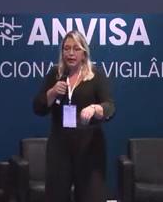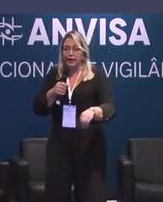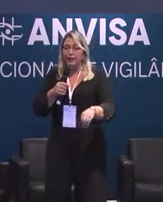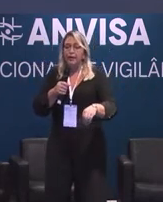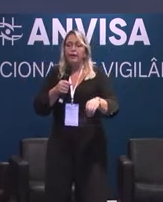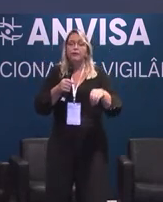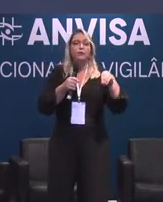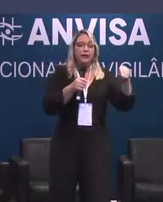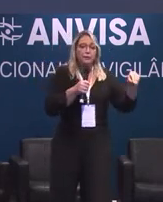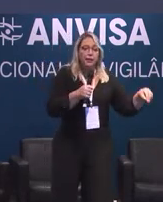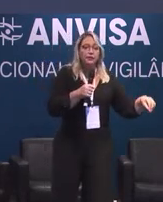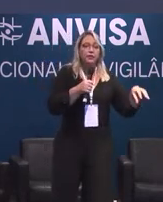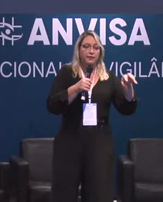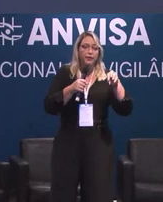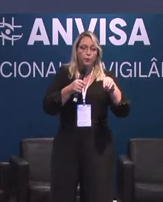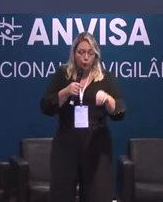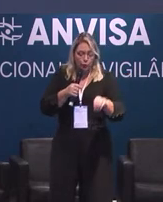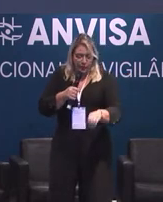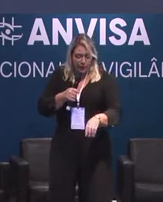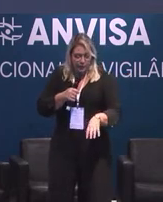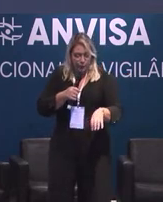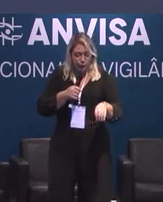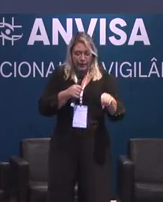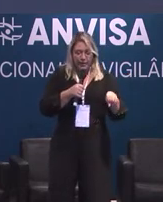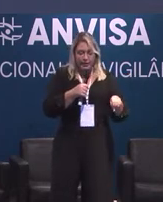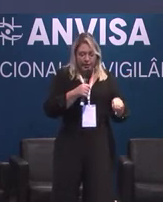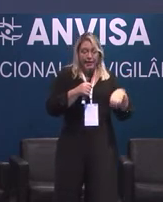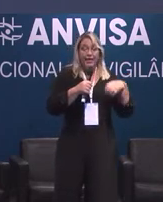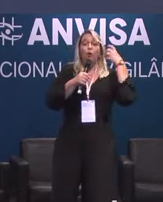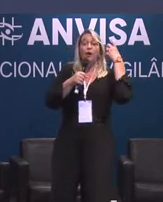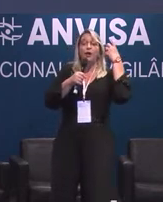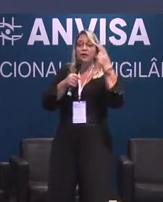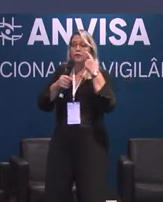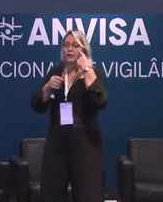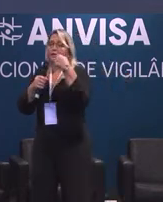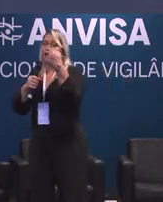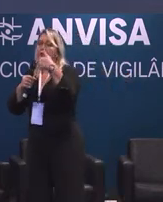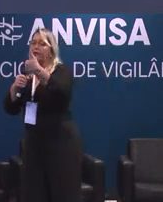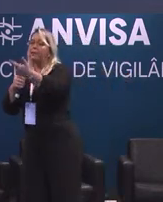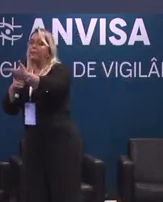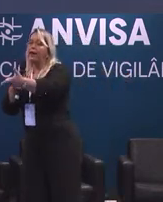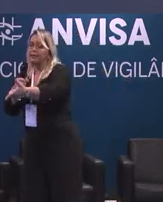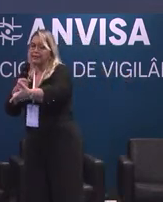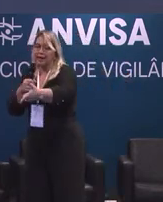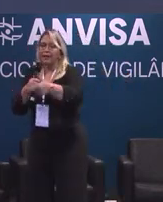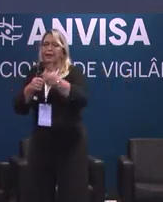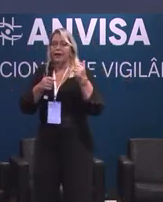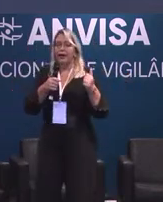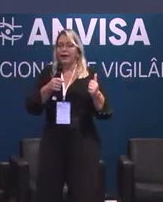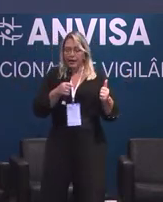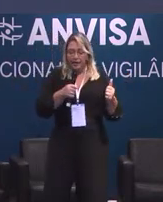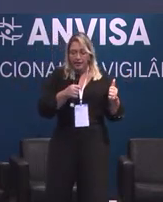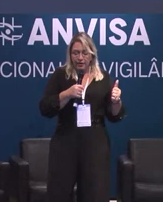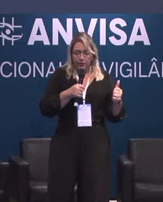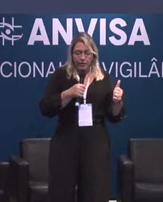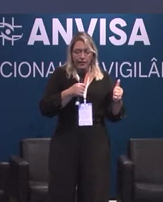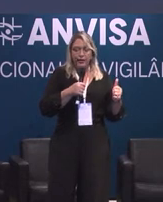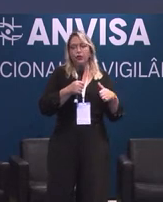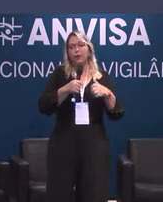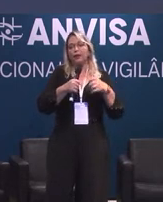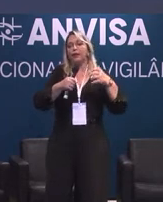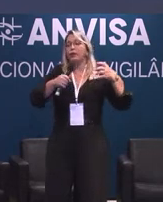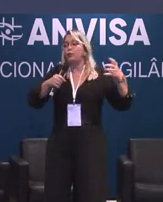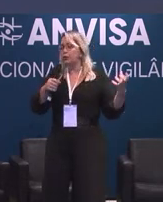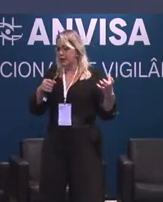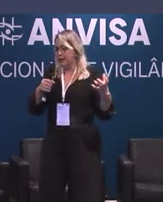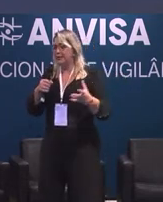lei, dos limites do poder de polícia, e que é o risco sanitário que vai balizar aquela ação, e que somente